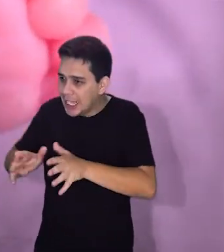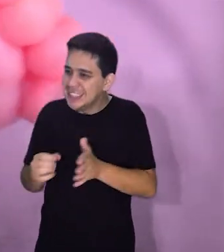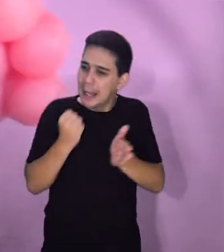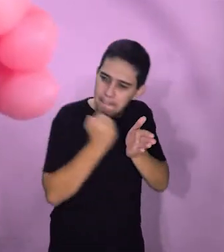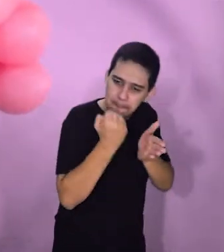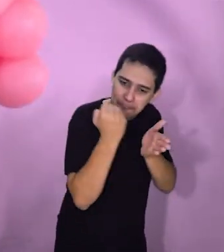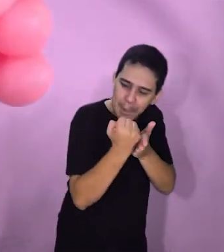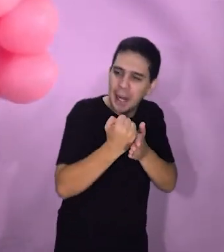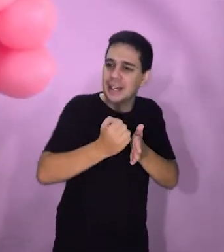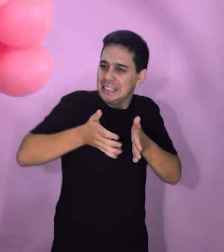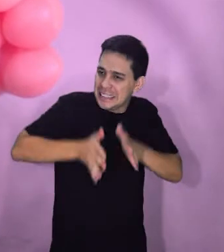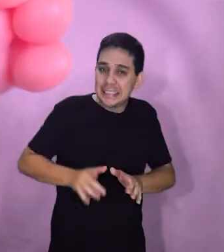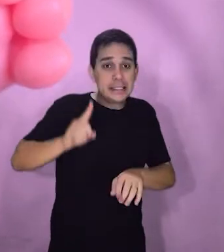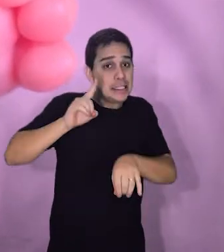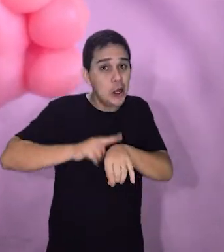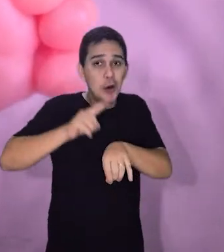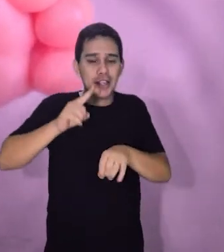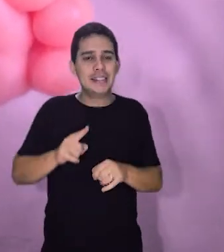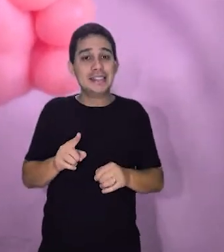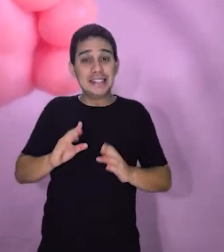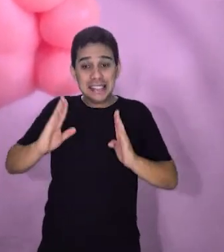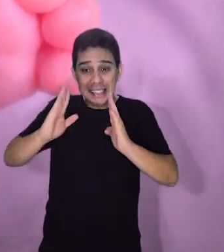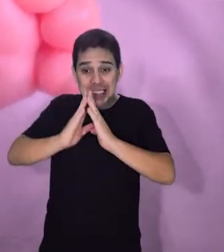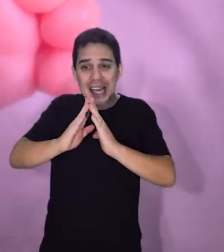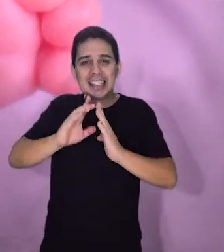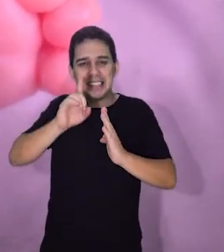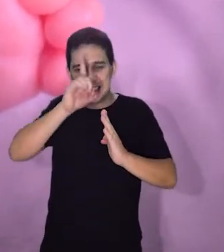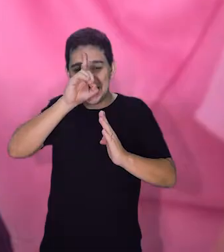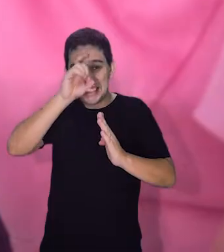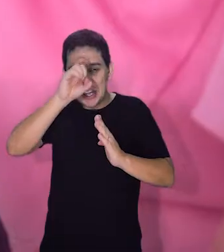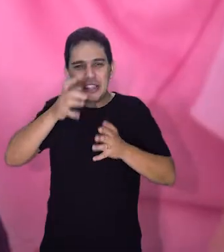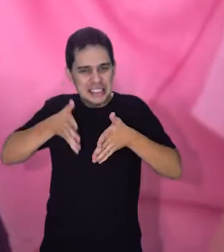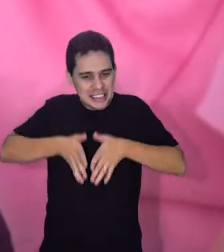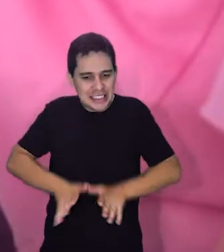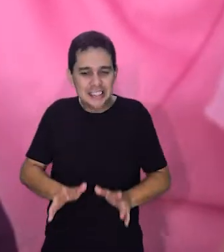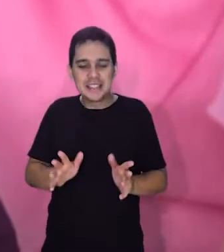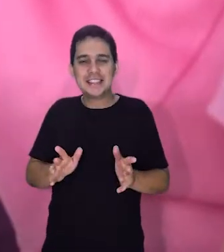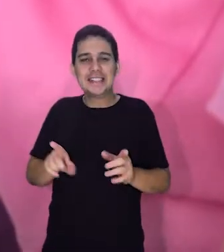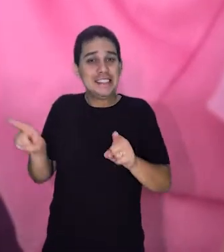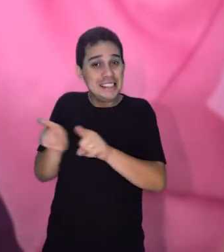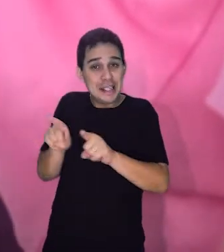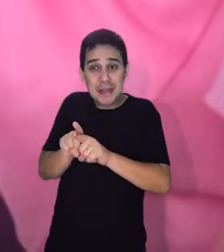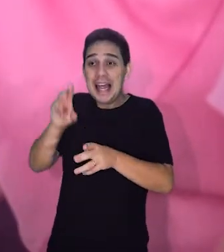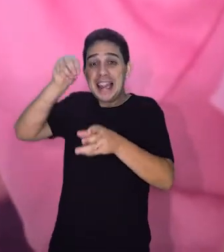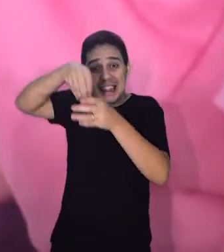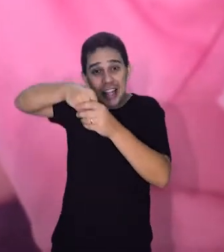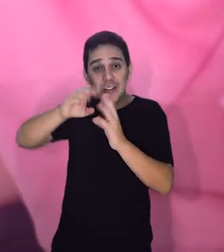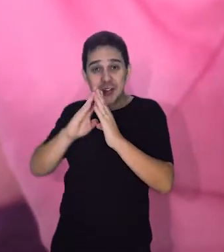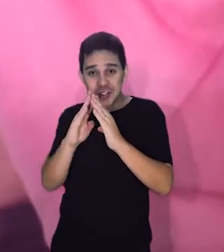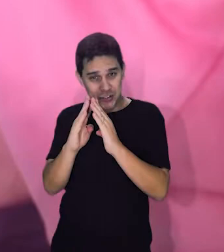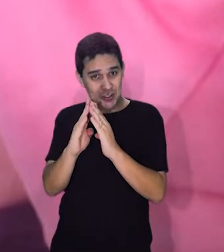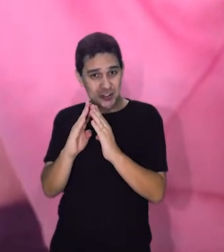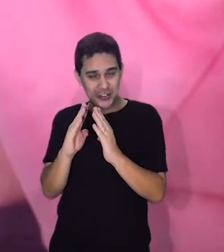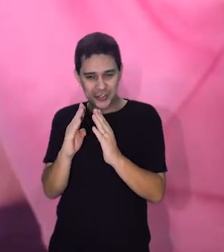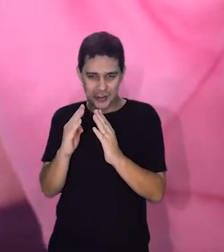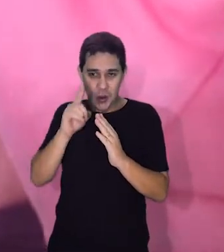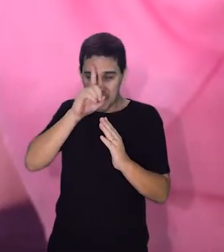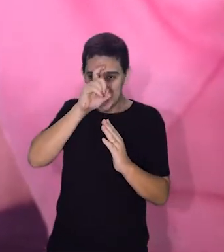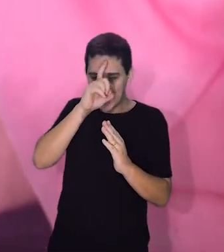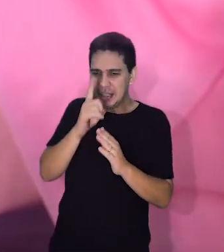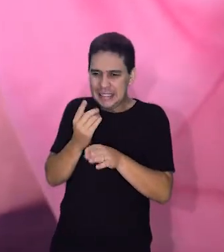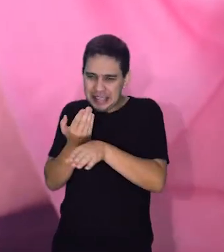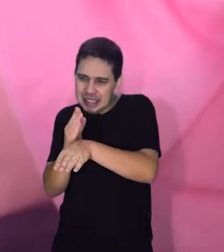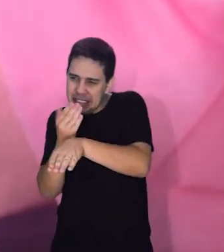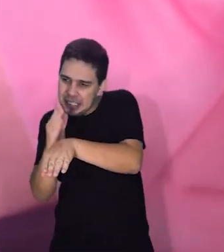nas maternidades do Rio de Janeiro e a capacitação de profissionais de unidades de saúde responsáveis